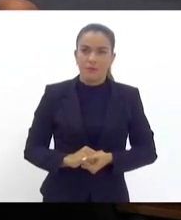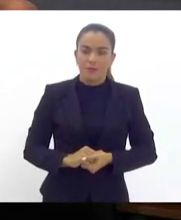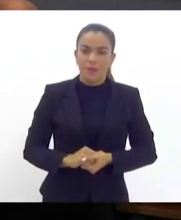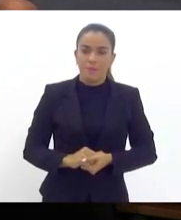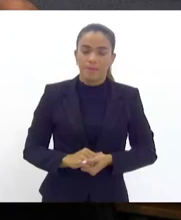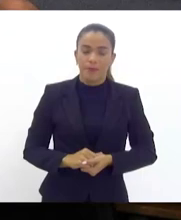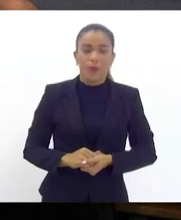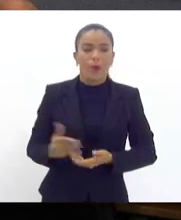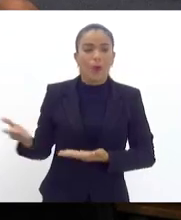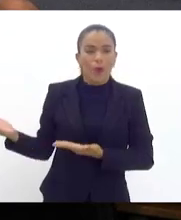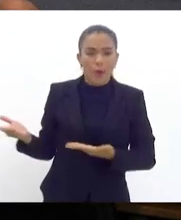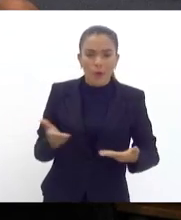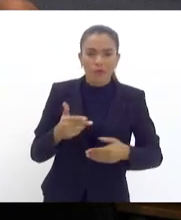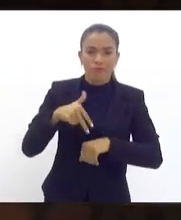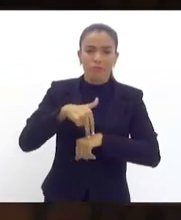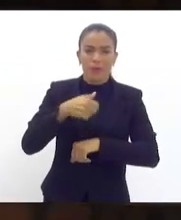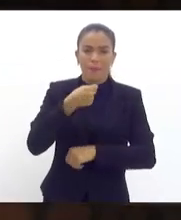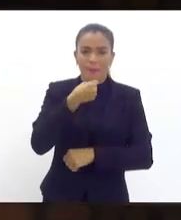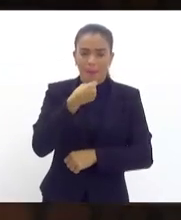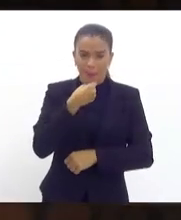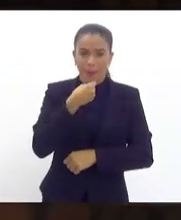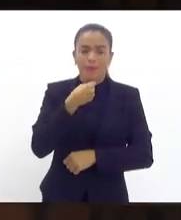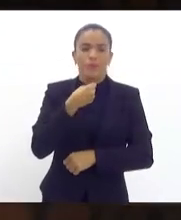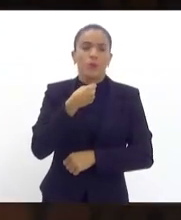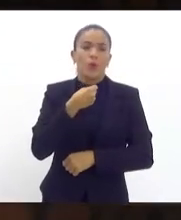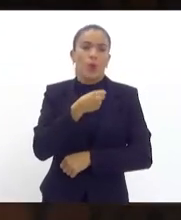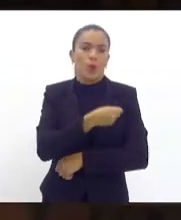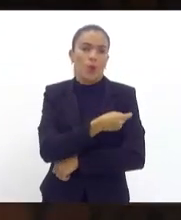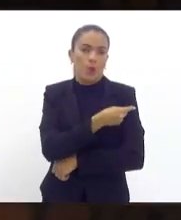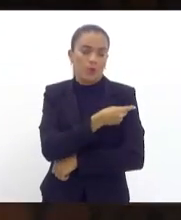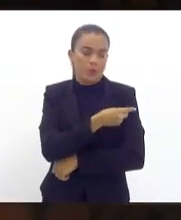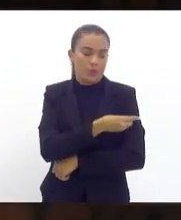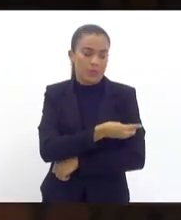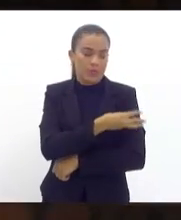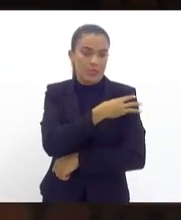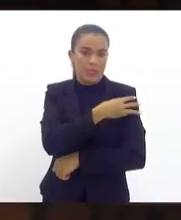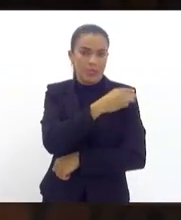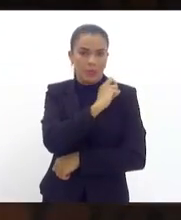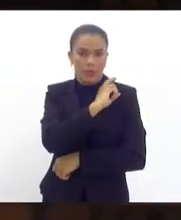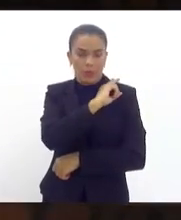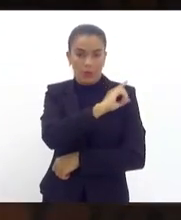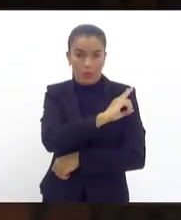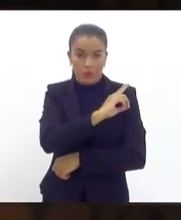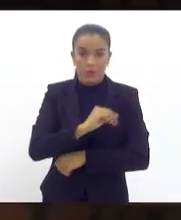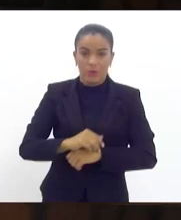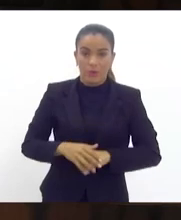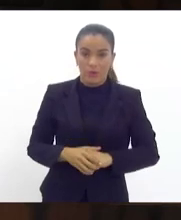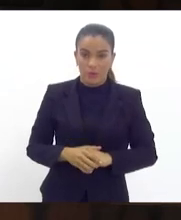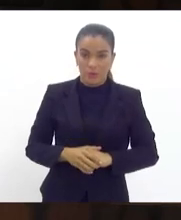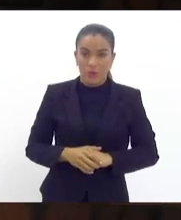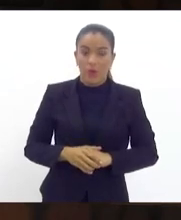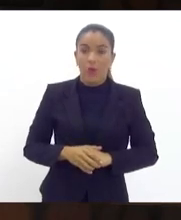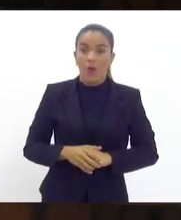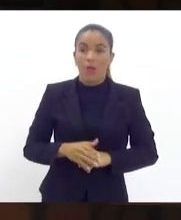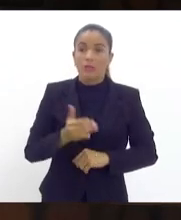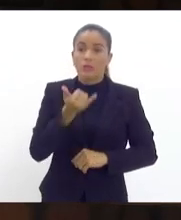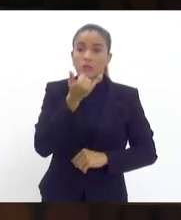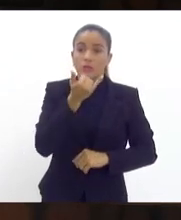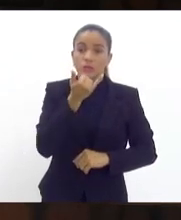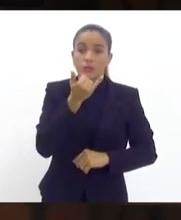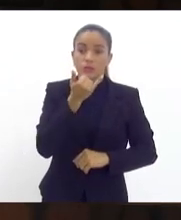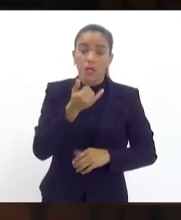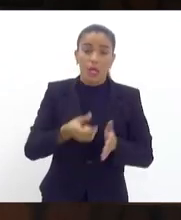passa a palavra então para o Tenente Coronel Luiz Carlos Comandante do primeiro CPA Ah não desculpa